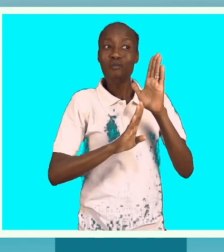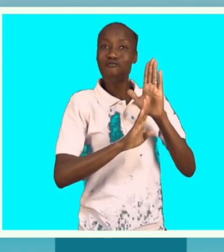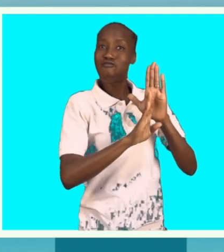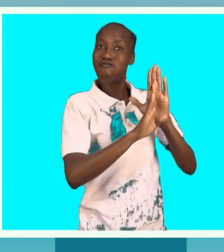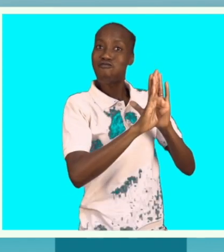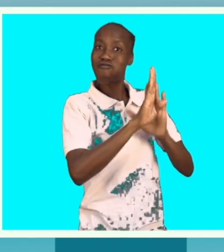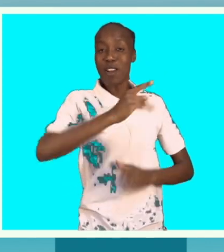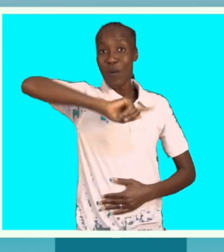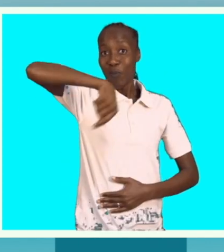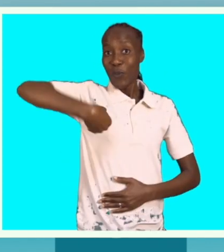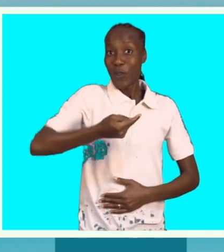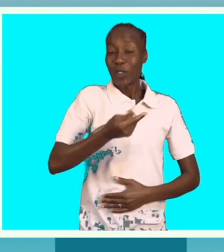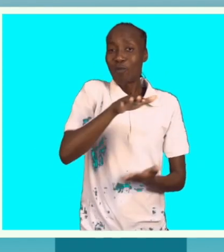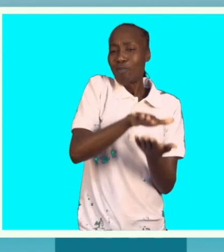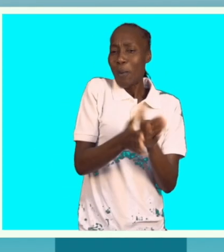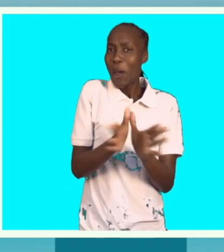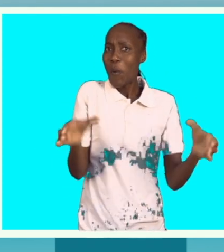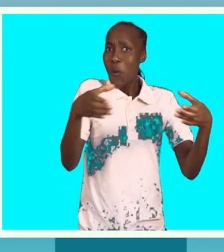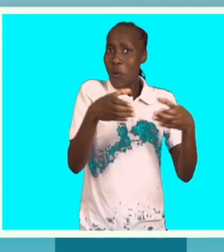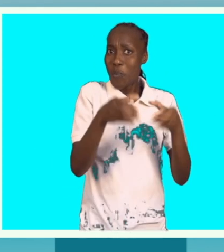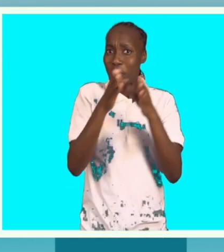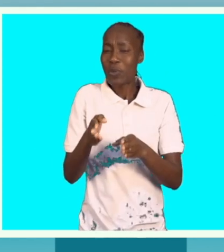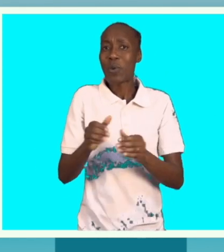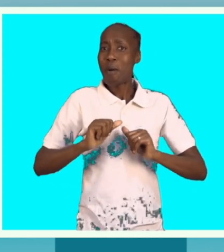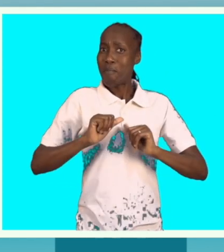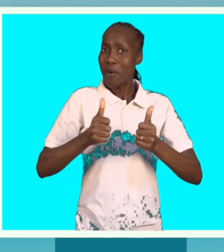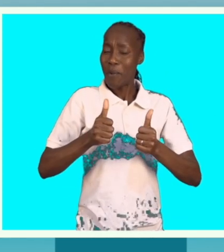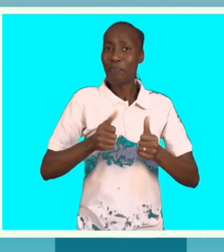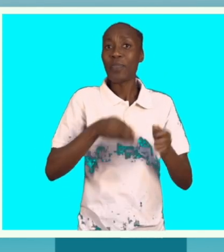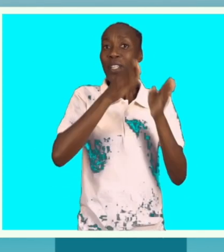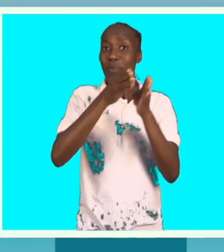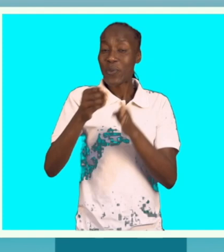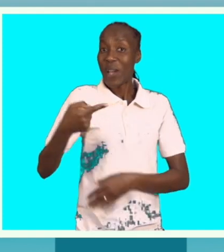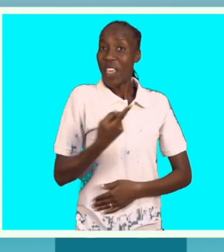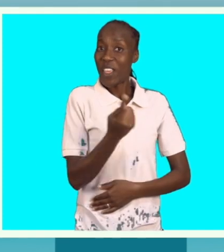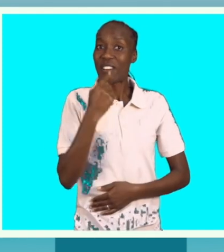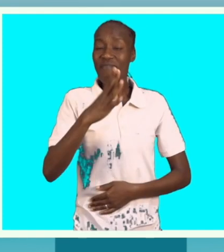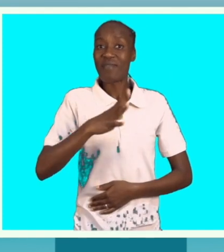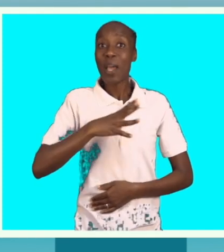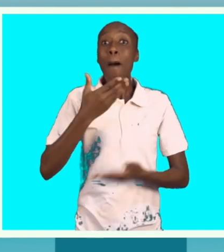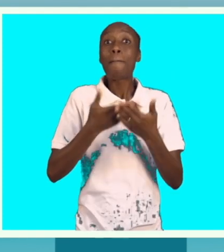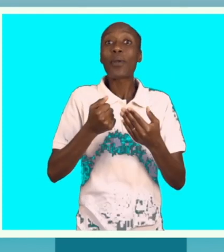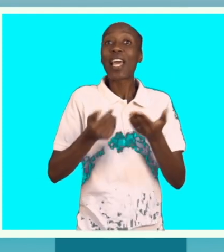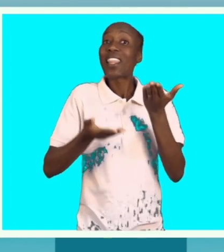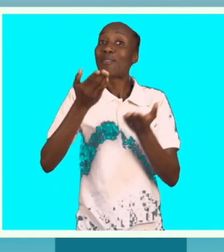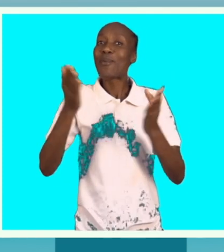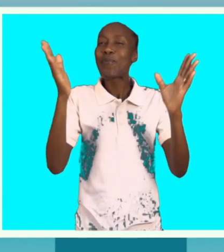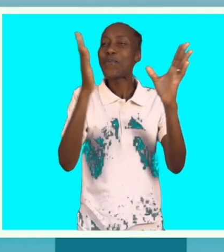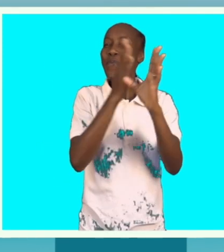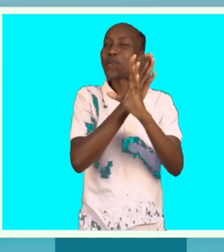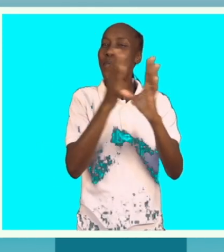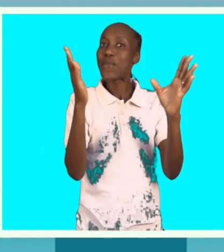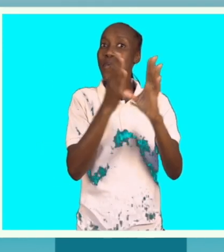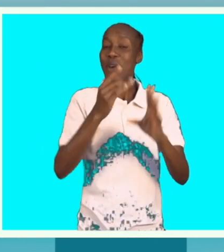vez mais unidos. Agradecer pela união de todos os moçambicanos estarem juntos numa única sua província,